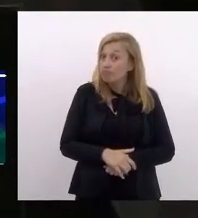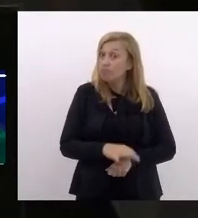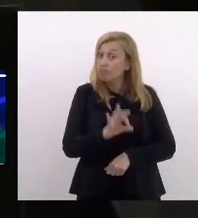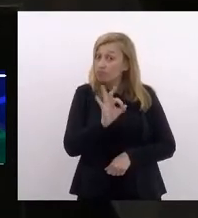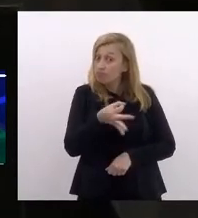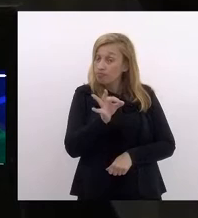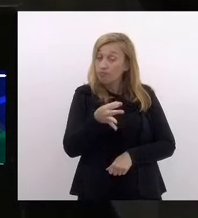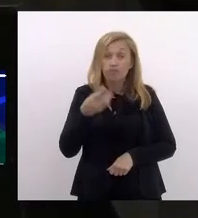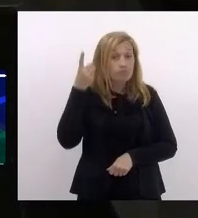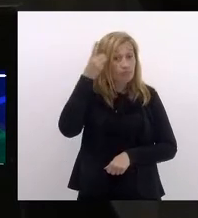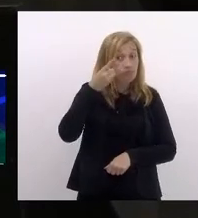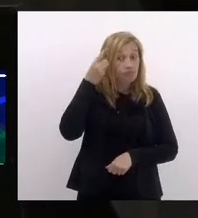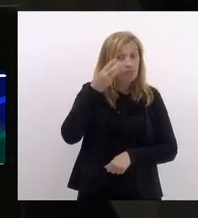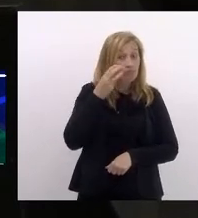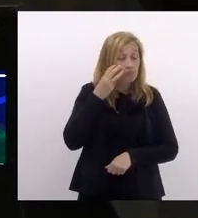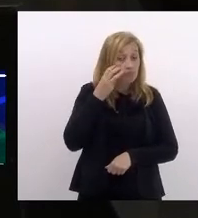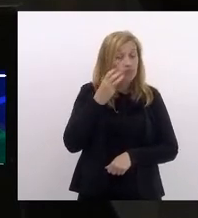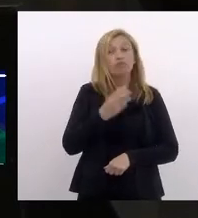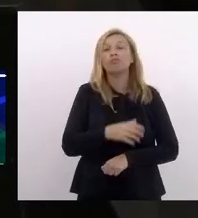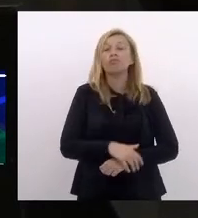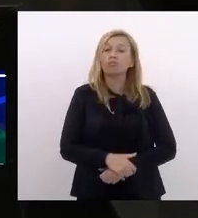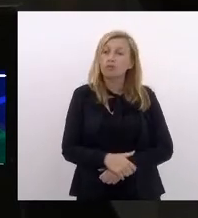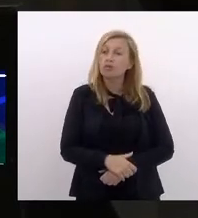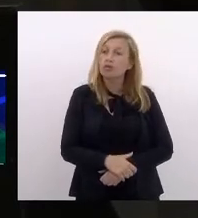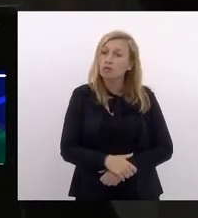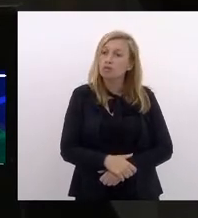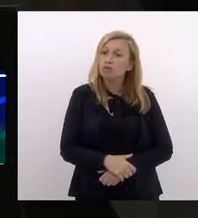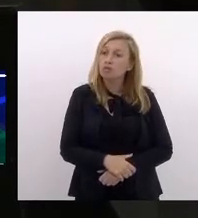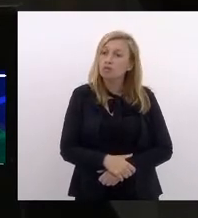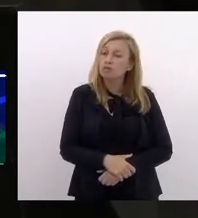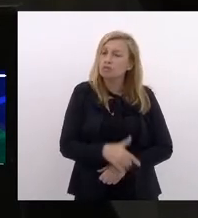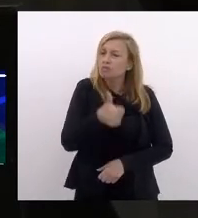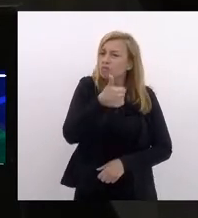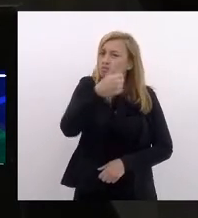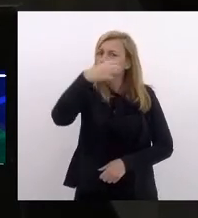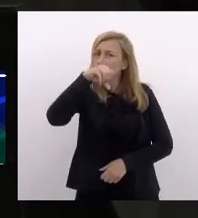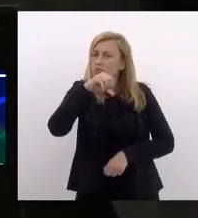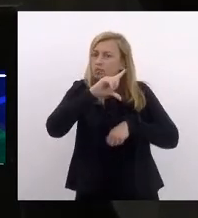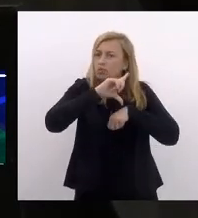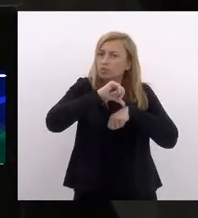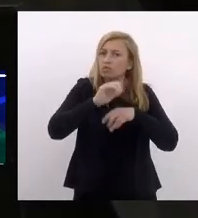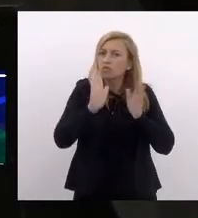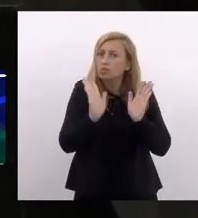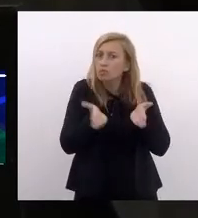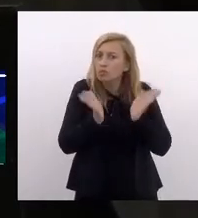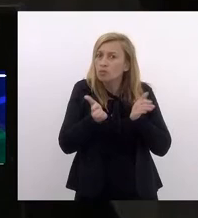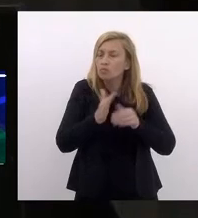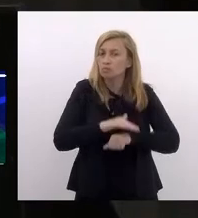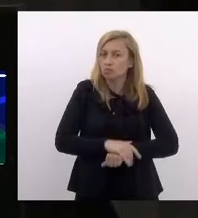Possivelmente, deputado Valdec Carneiro, às 19 horas de hoje,